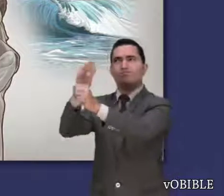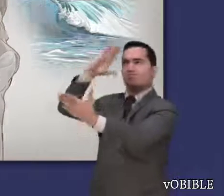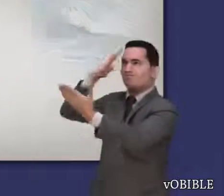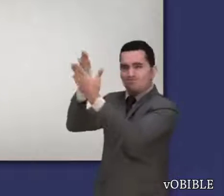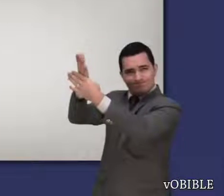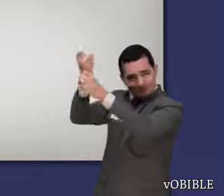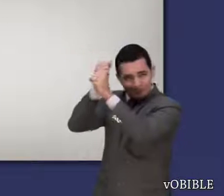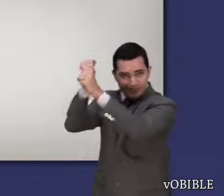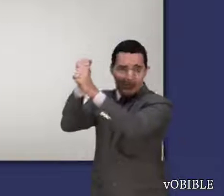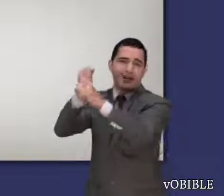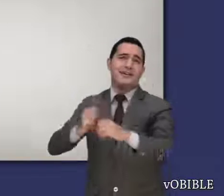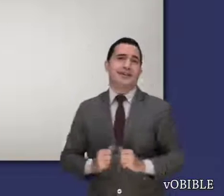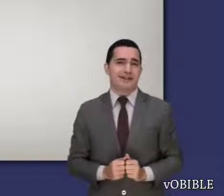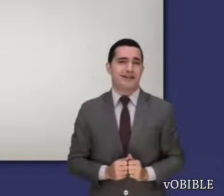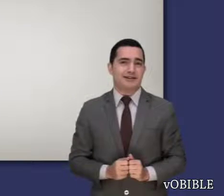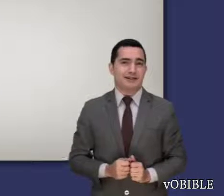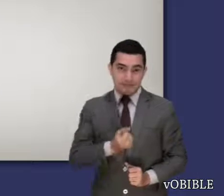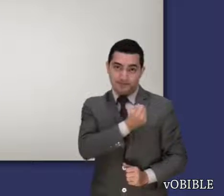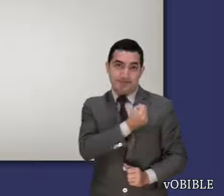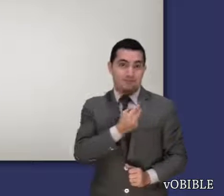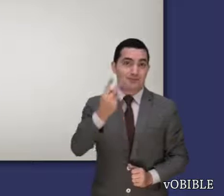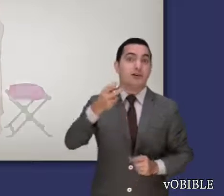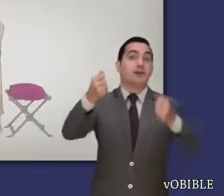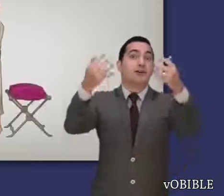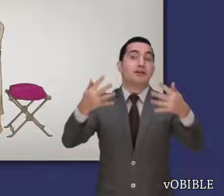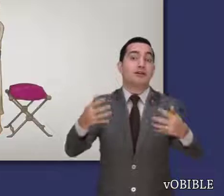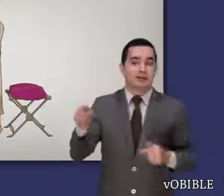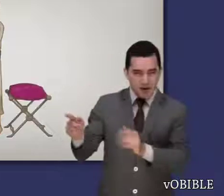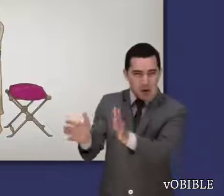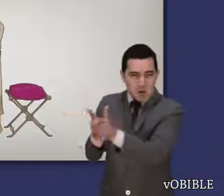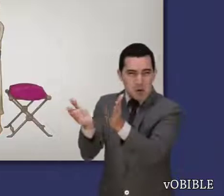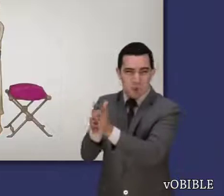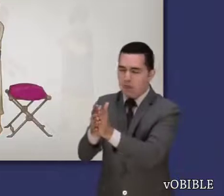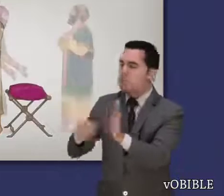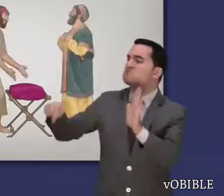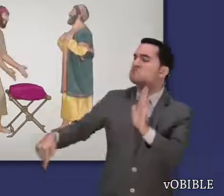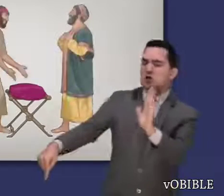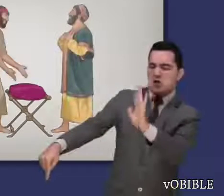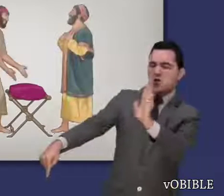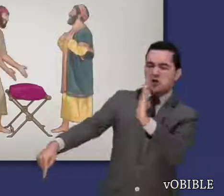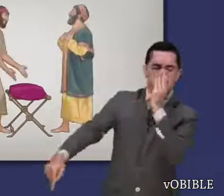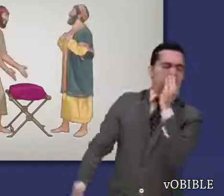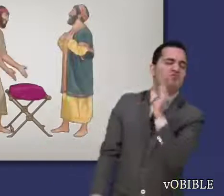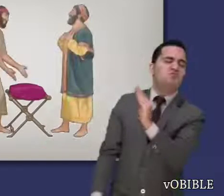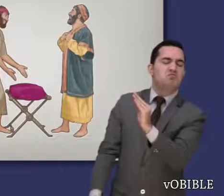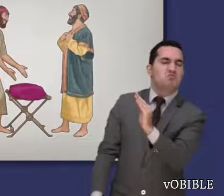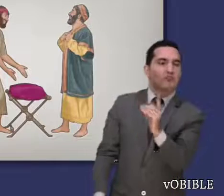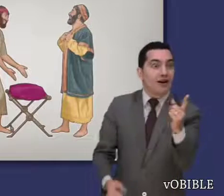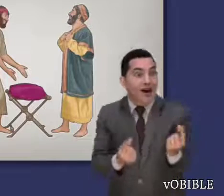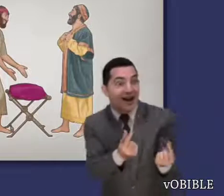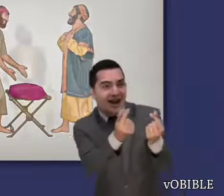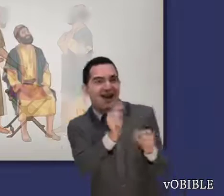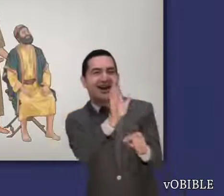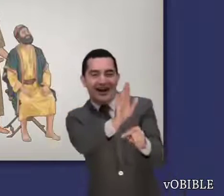o outro. O capítulo 2 traz um forte conselho para os que tratam os ricos melhor do que os pobres.